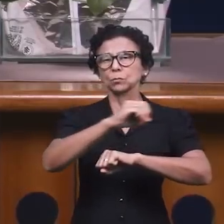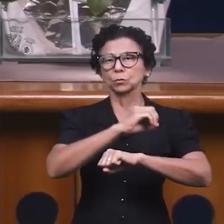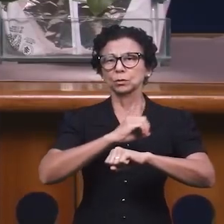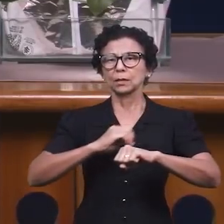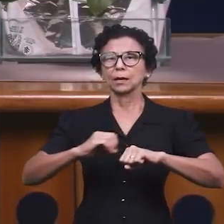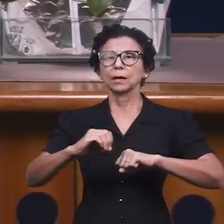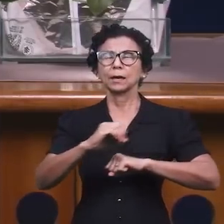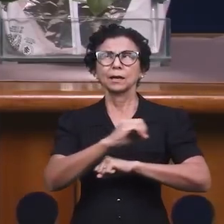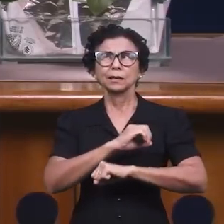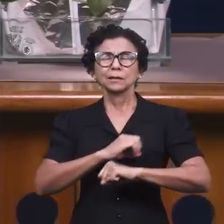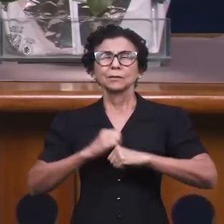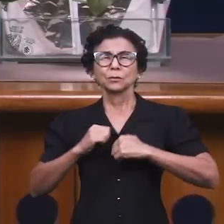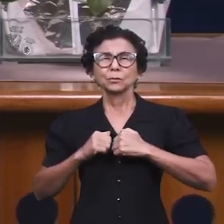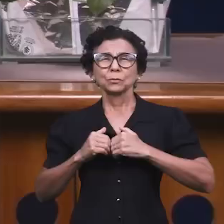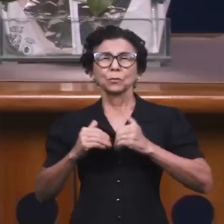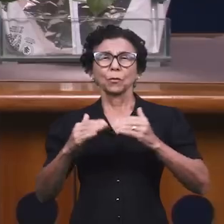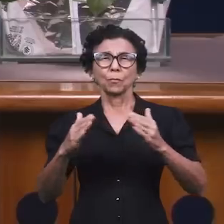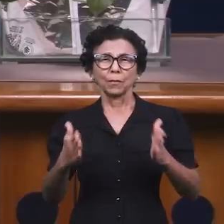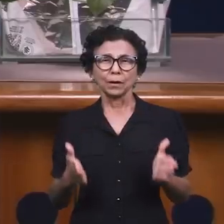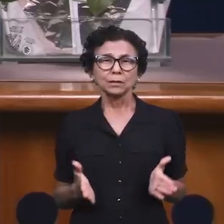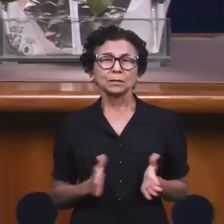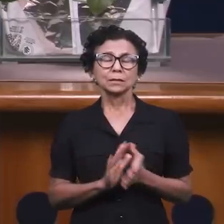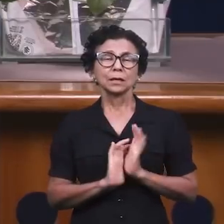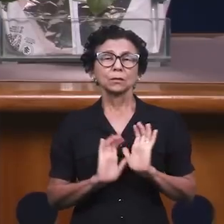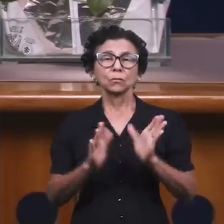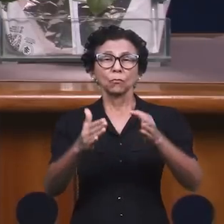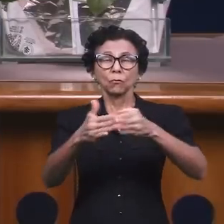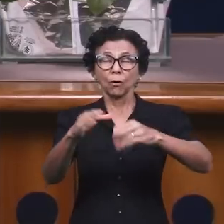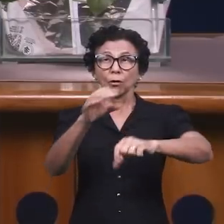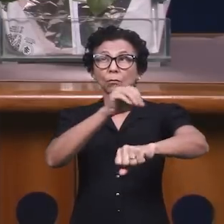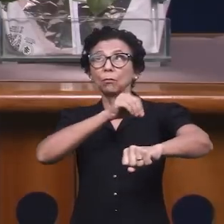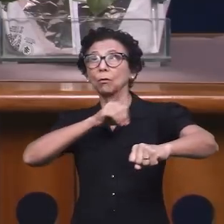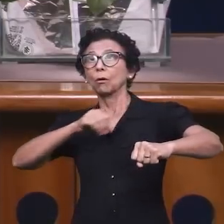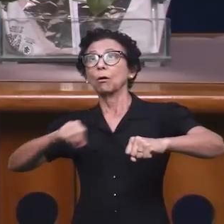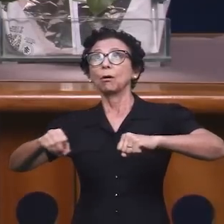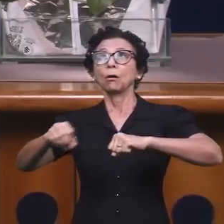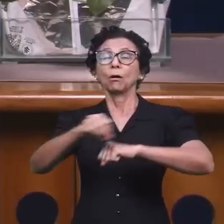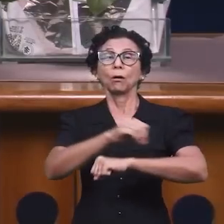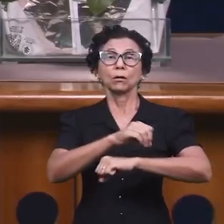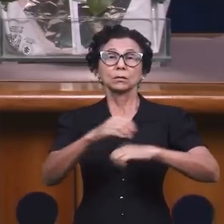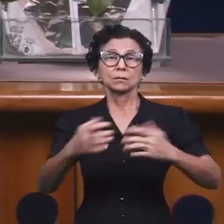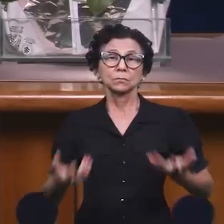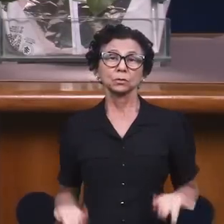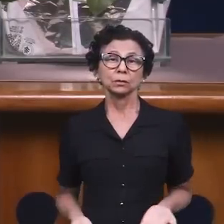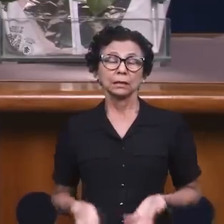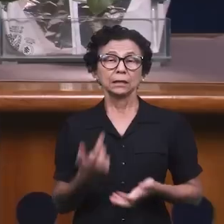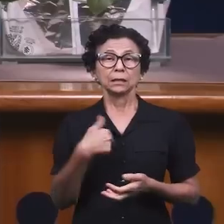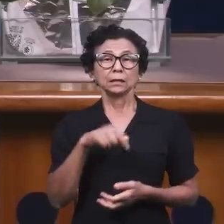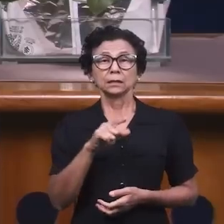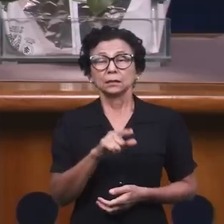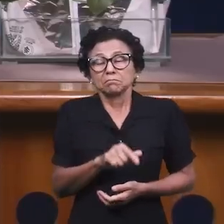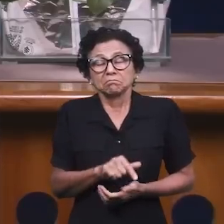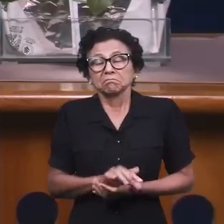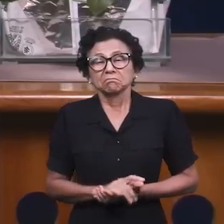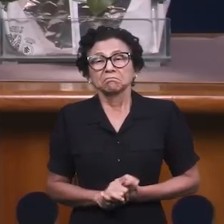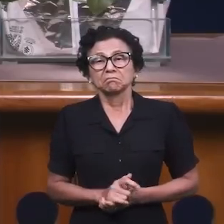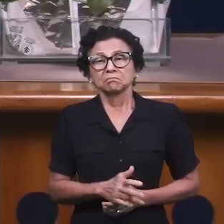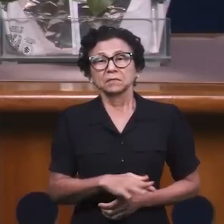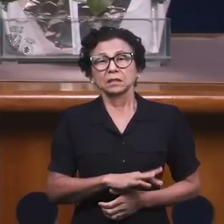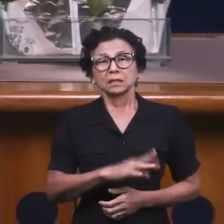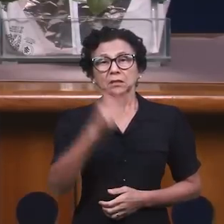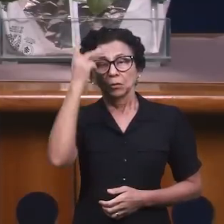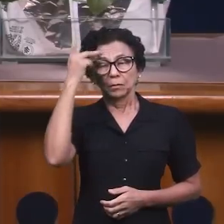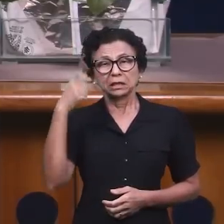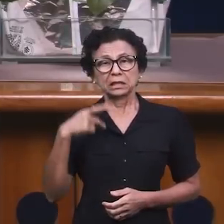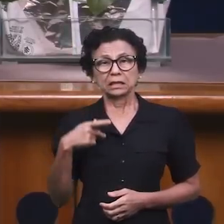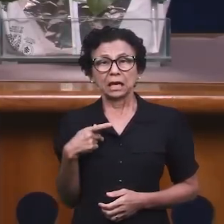quando o homem se voltava para o cosmo e entendia que ele era um pequeno ser no meio do universo, e tanto para